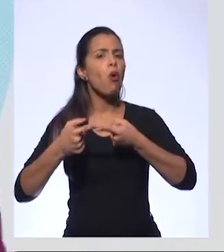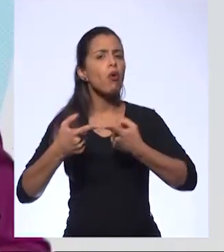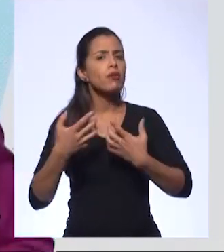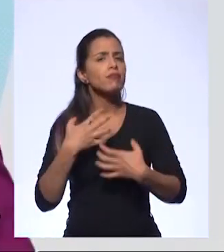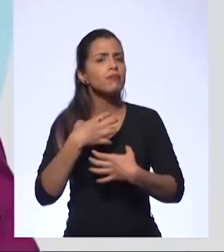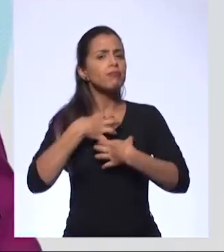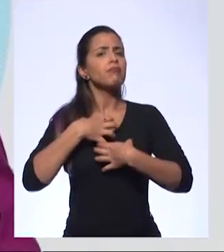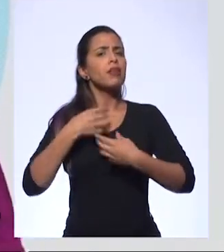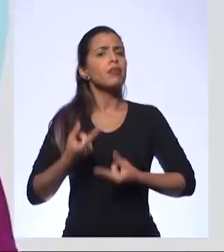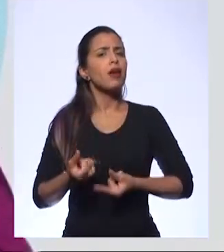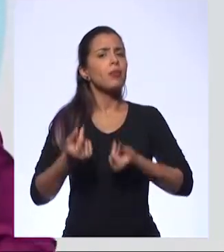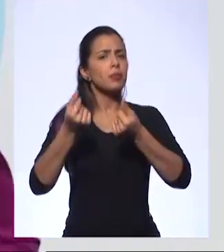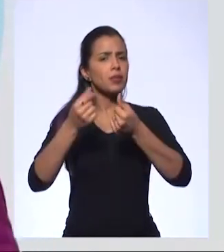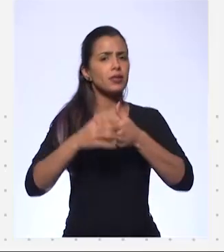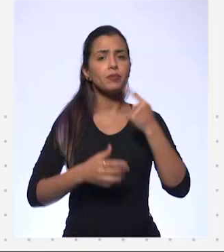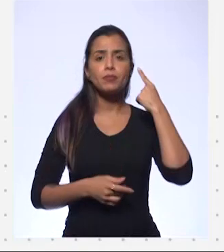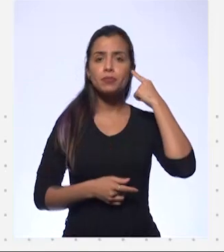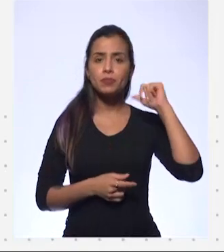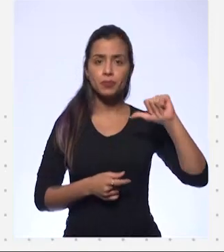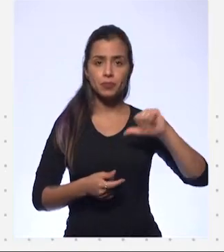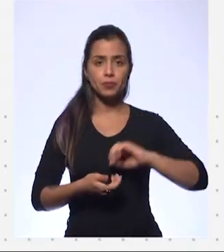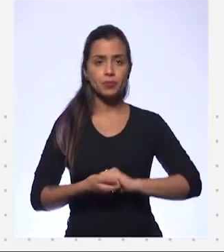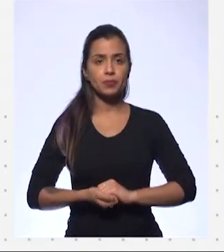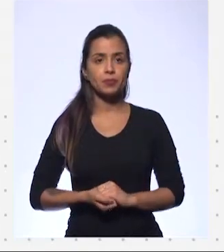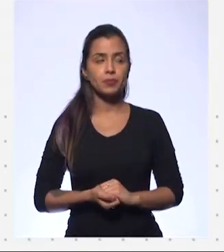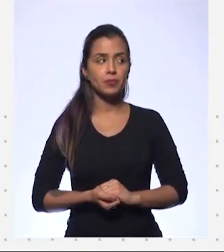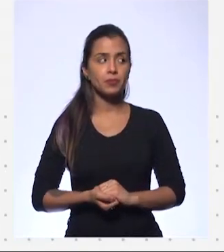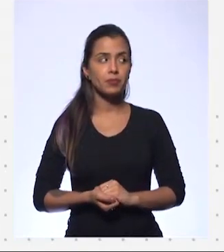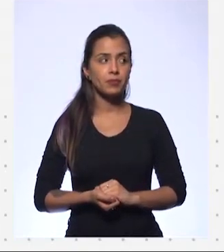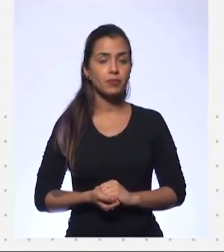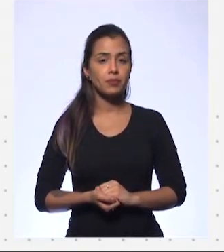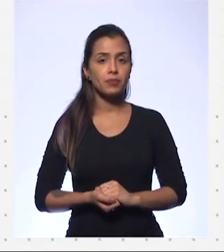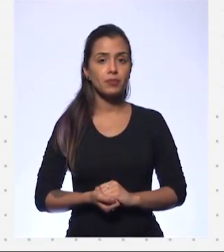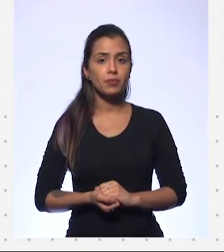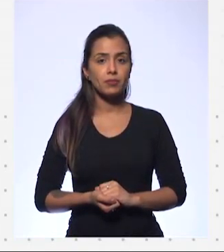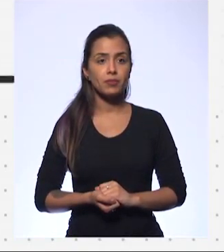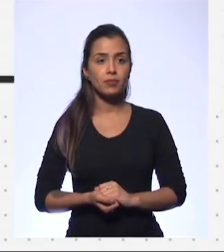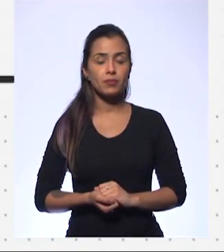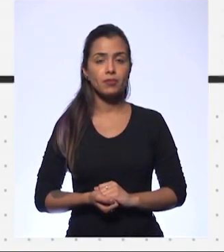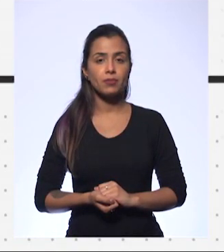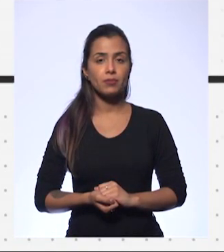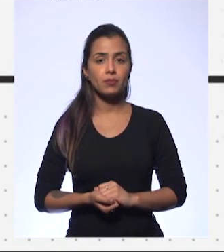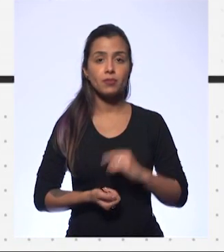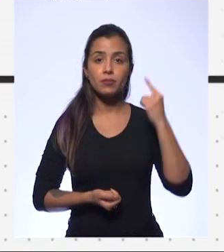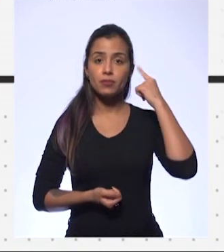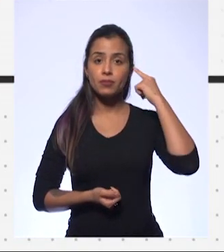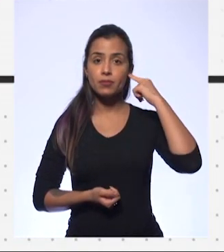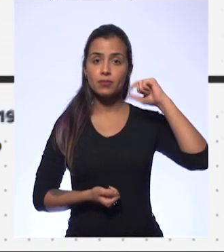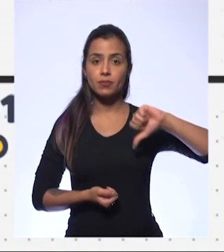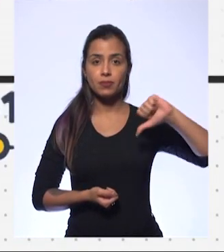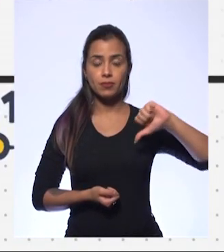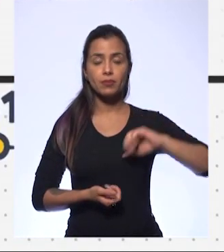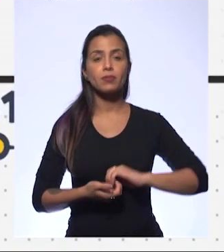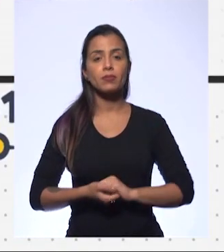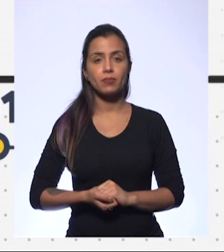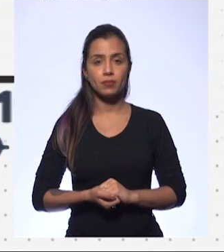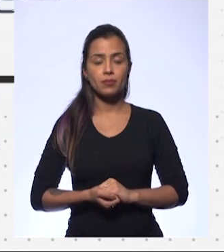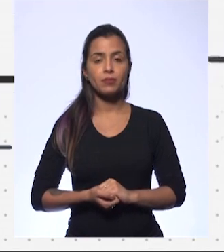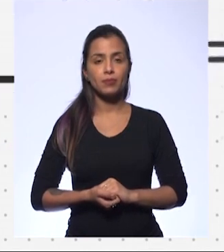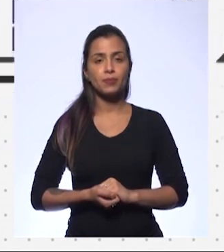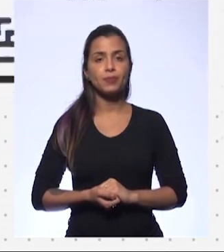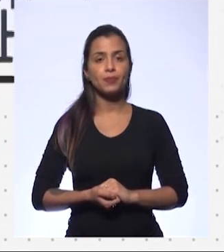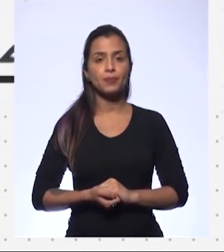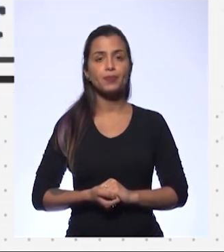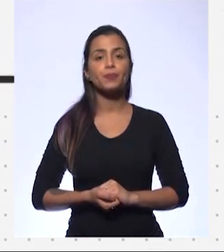na nossa economia? Eu explico. Pelo acordo, há ganhos nos setores agropecuário, automobilístico e de serviços.